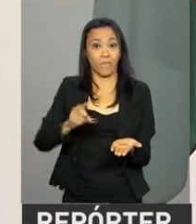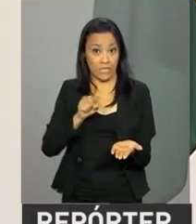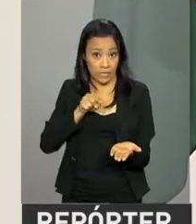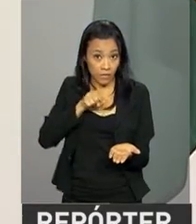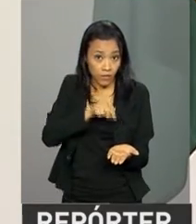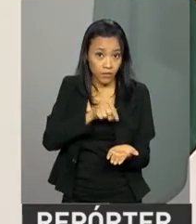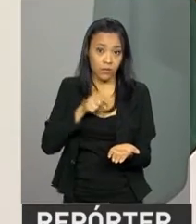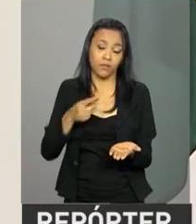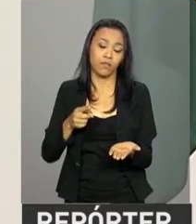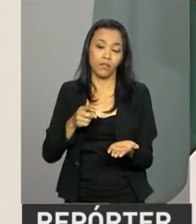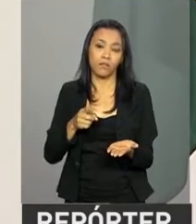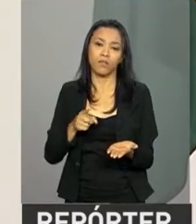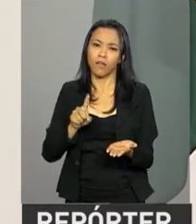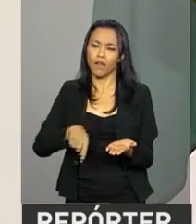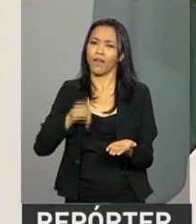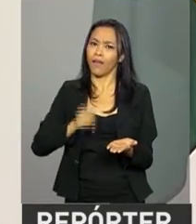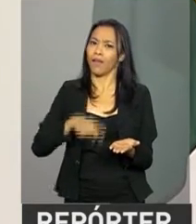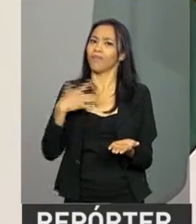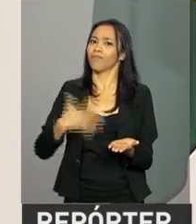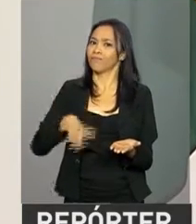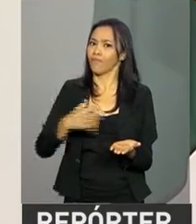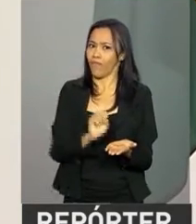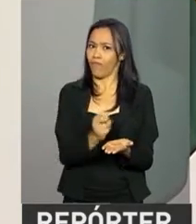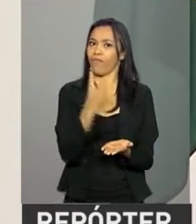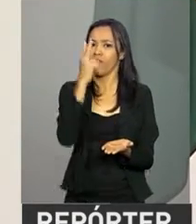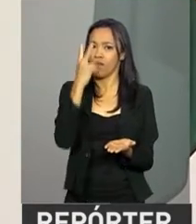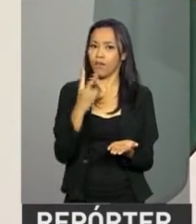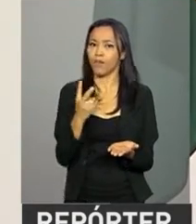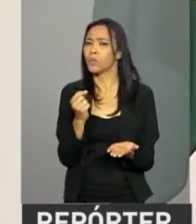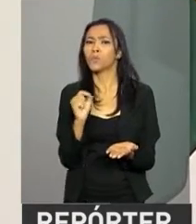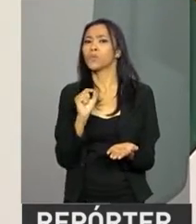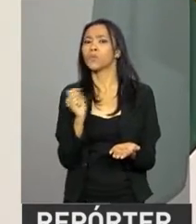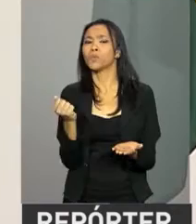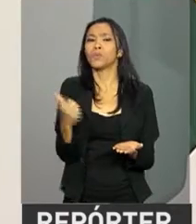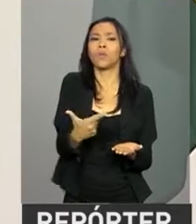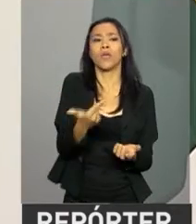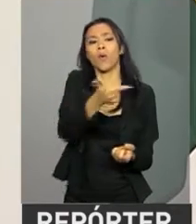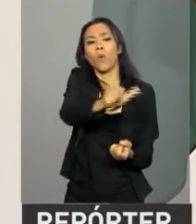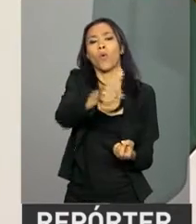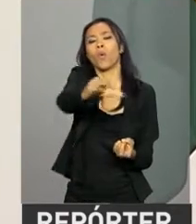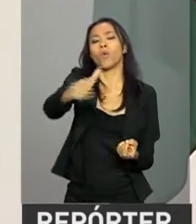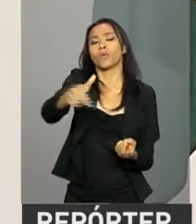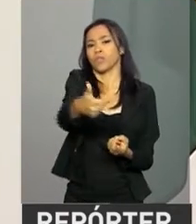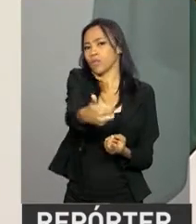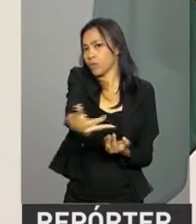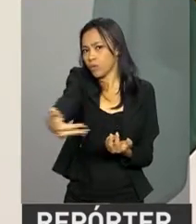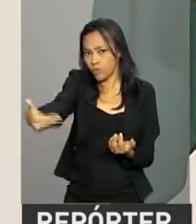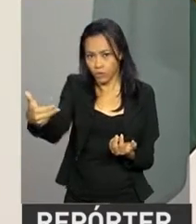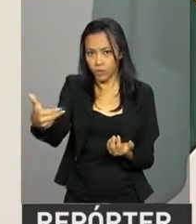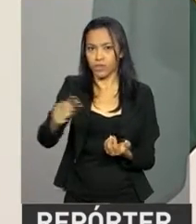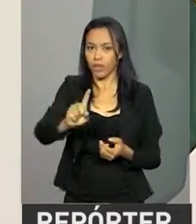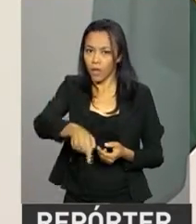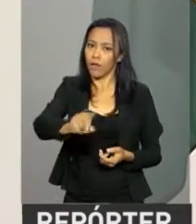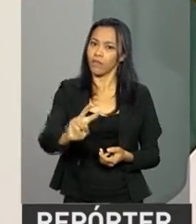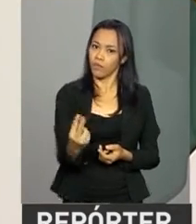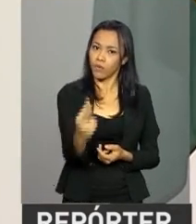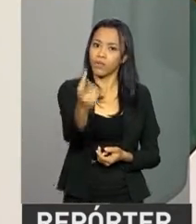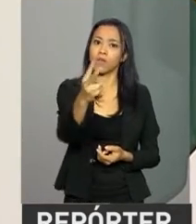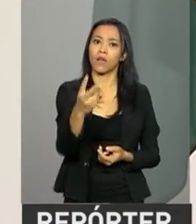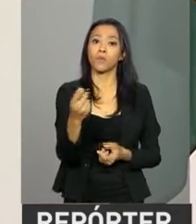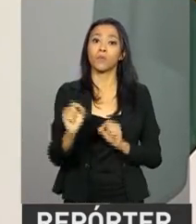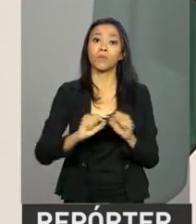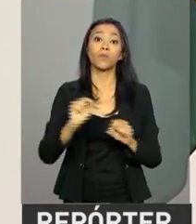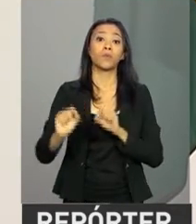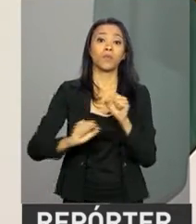isso vai ser mais valorizado do que outros elementos que vinham sendo valorizados para a